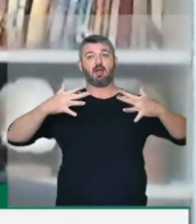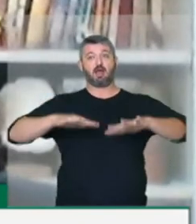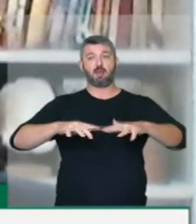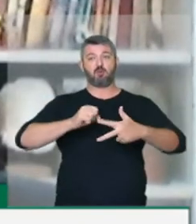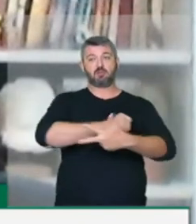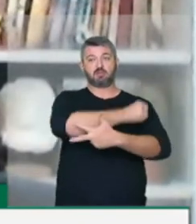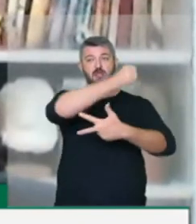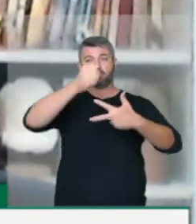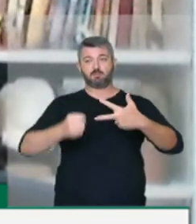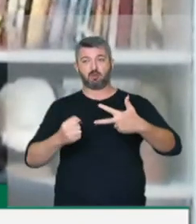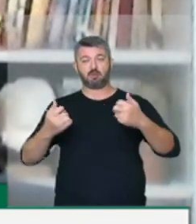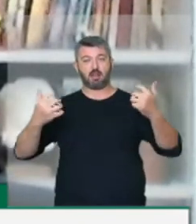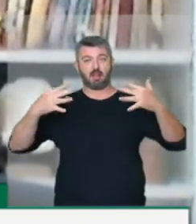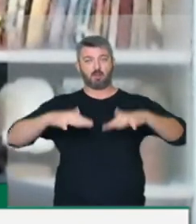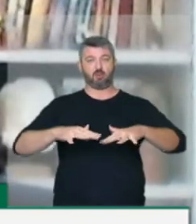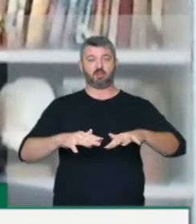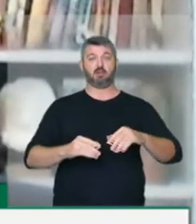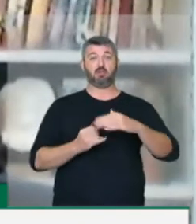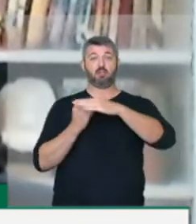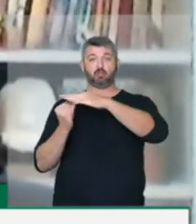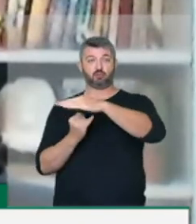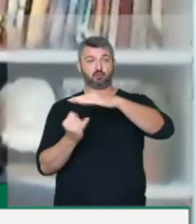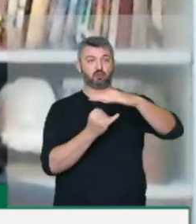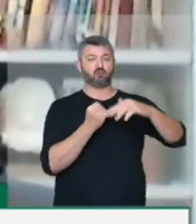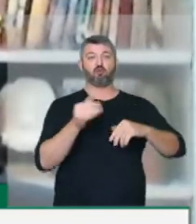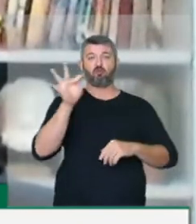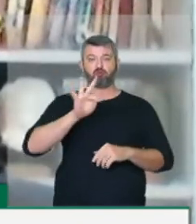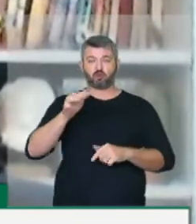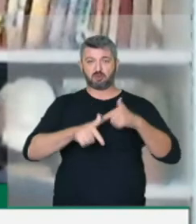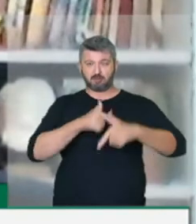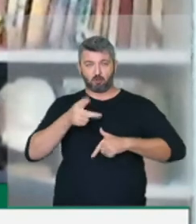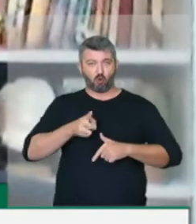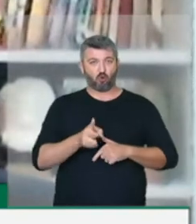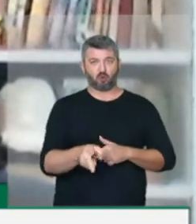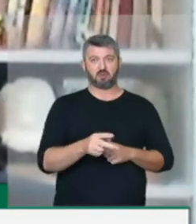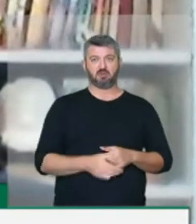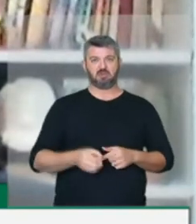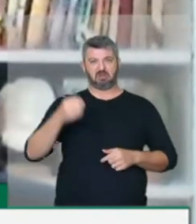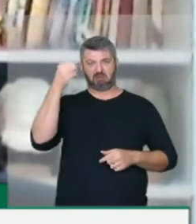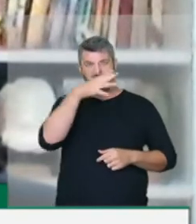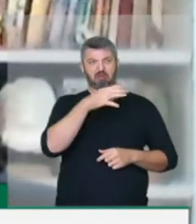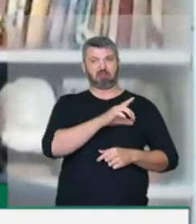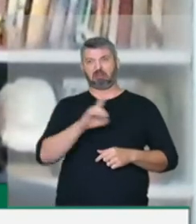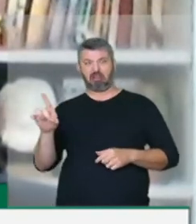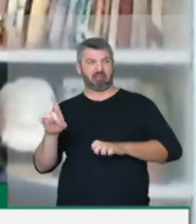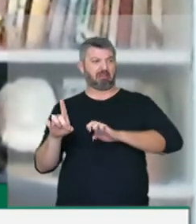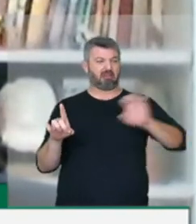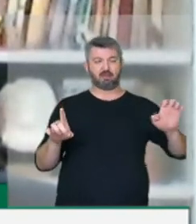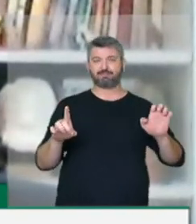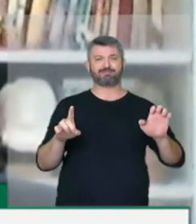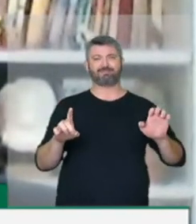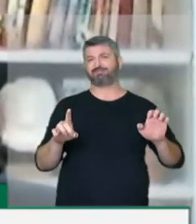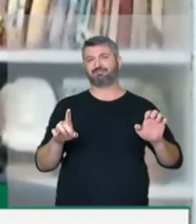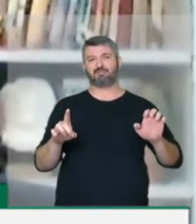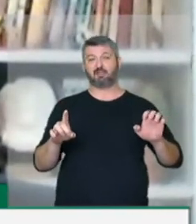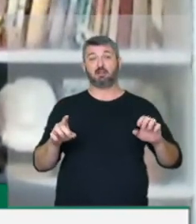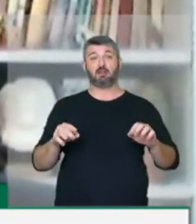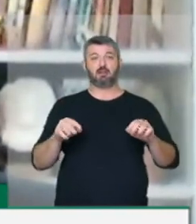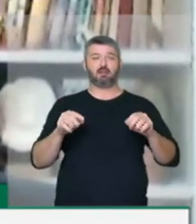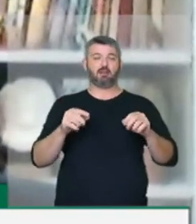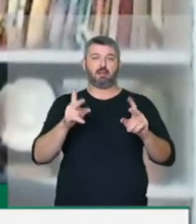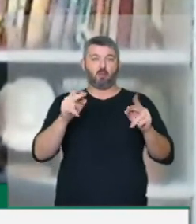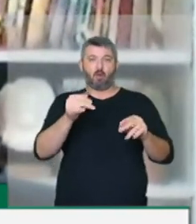os poderes, precisa das instituições funcionando. O extremismo e a polarização representada nessa